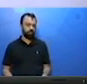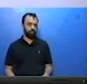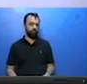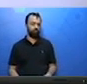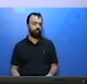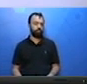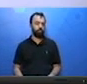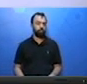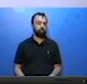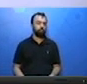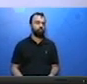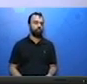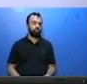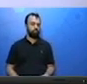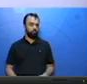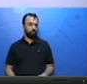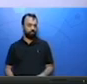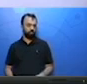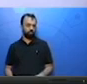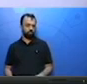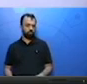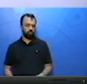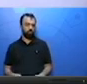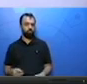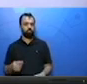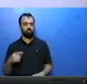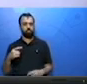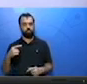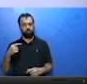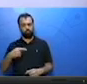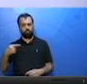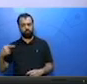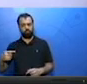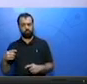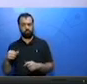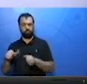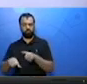dá menos. Então aqui, ó, sinais iguais dá